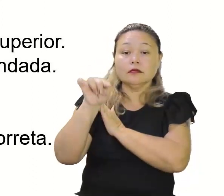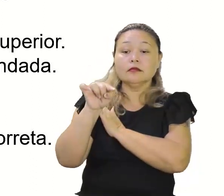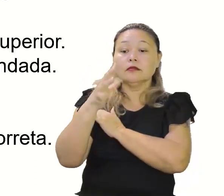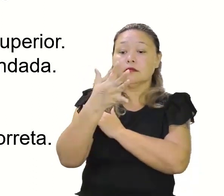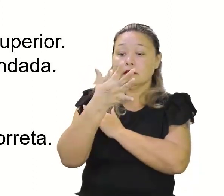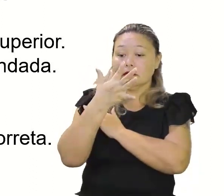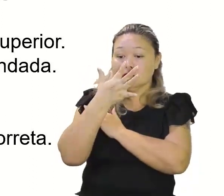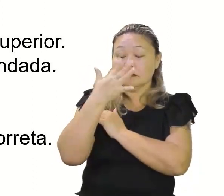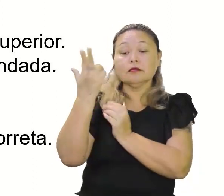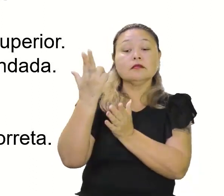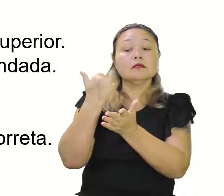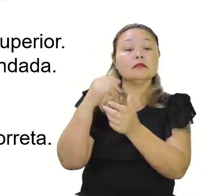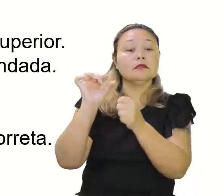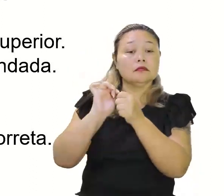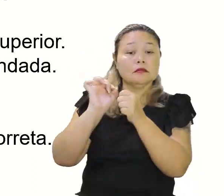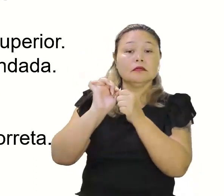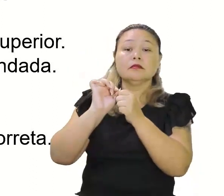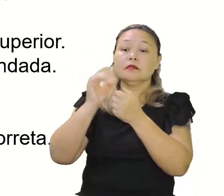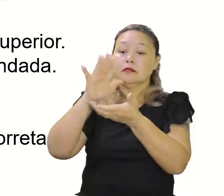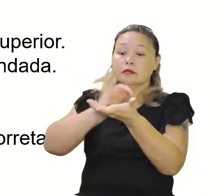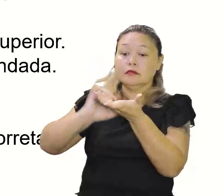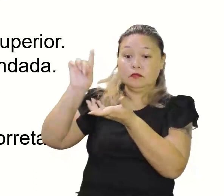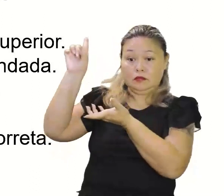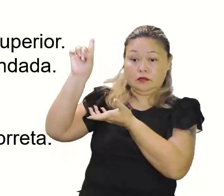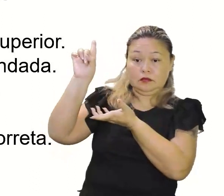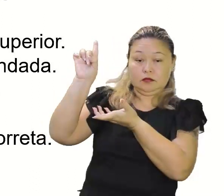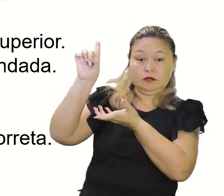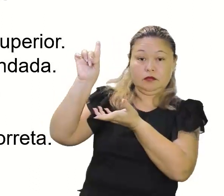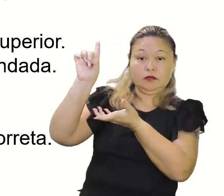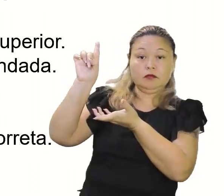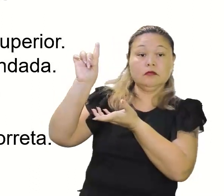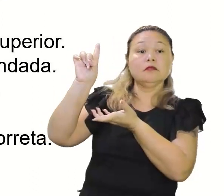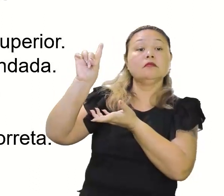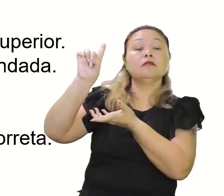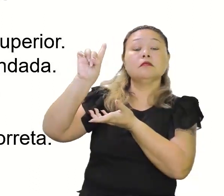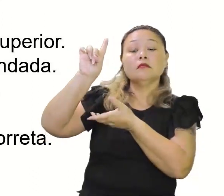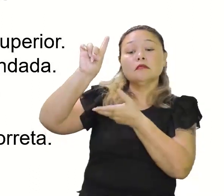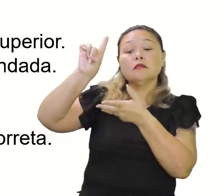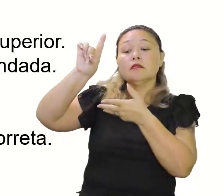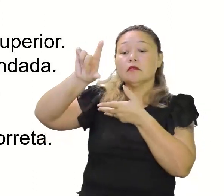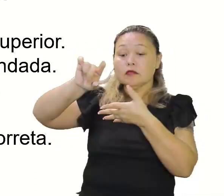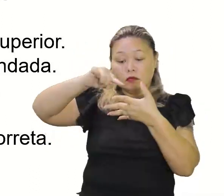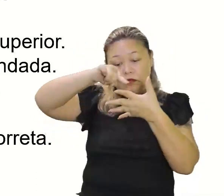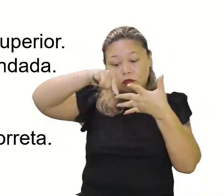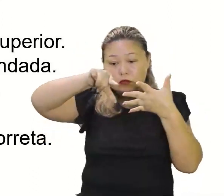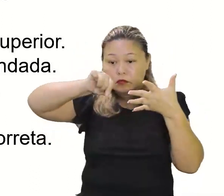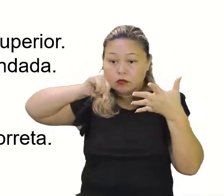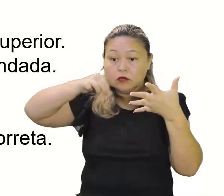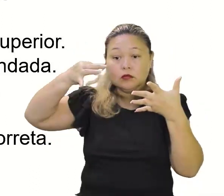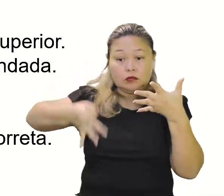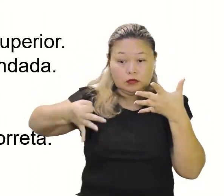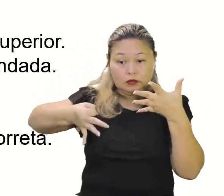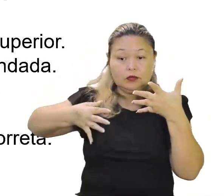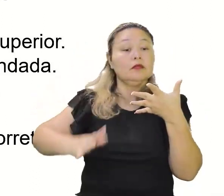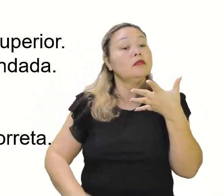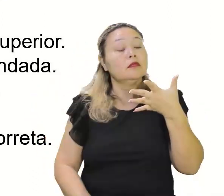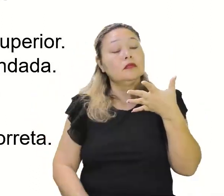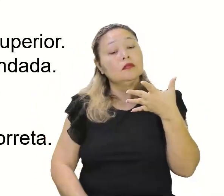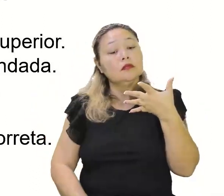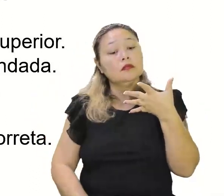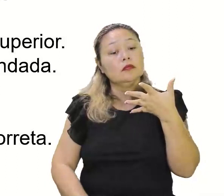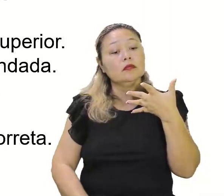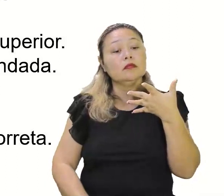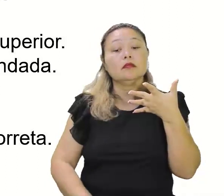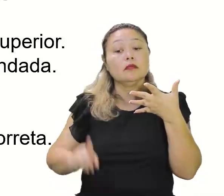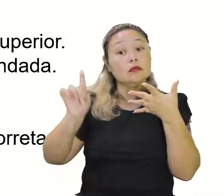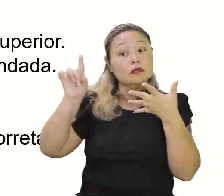ver. Observe o sólido geométrico a seguir e assinale a alternativa correta. Tá